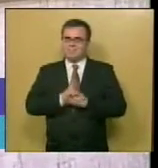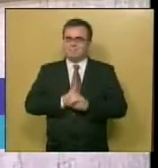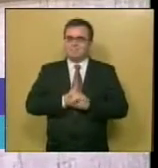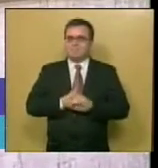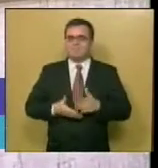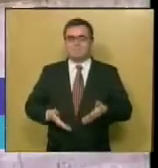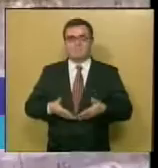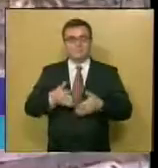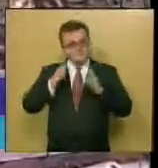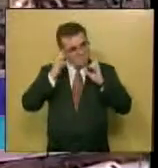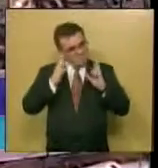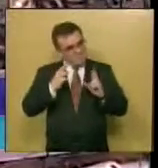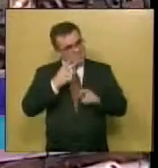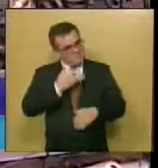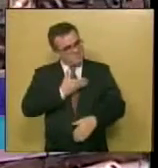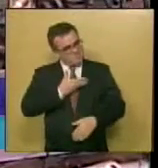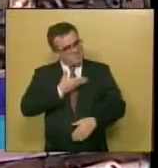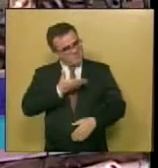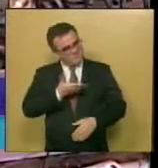respeito e sua amizade.